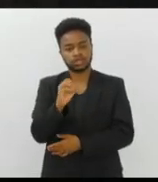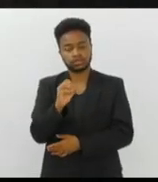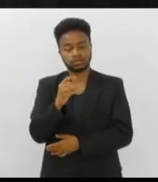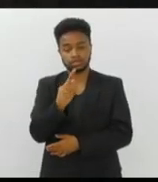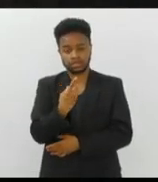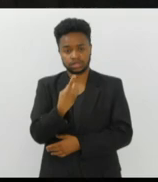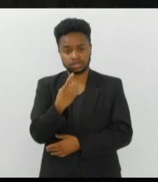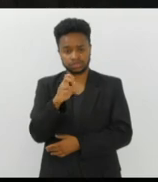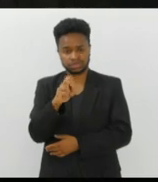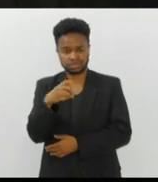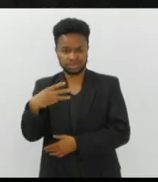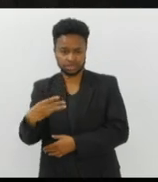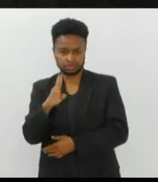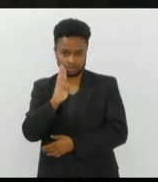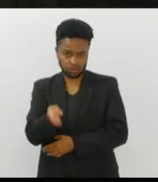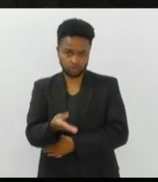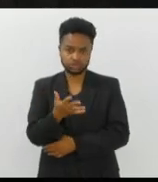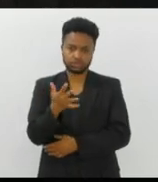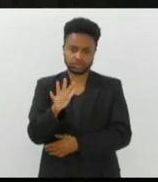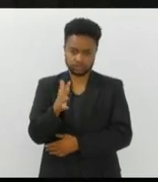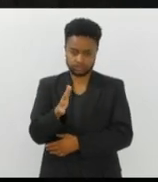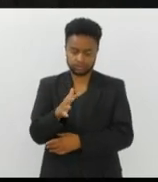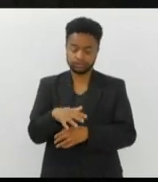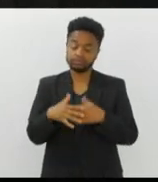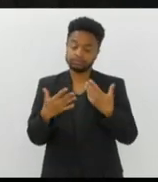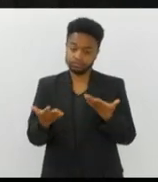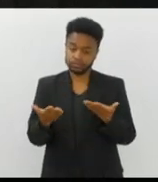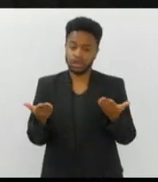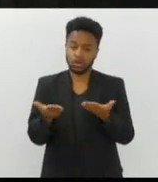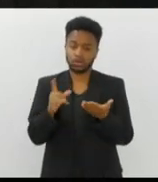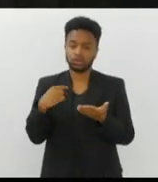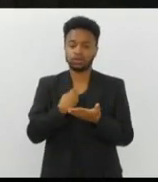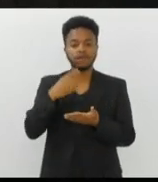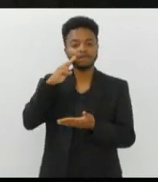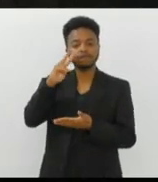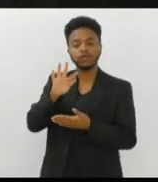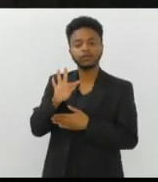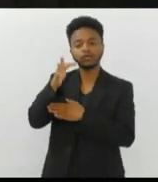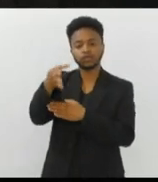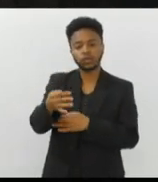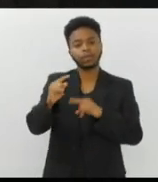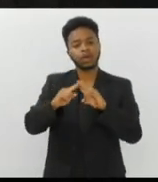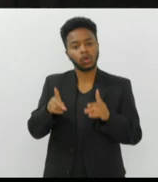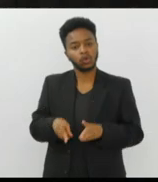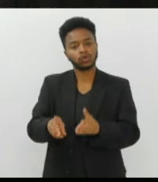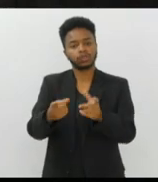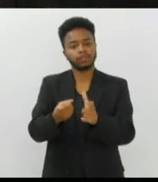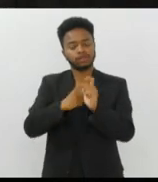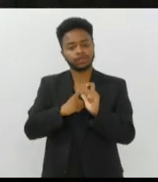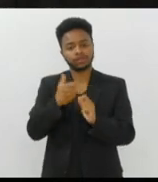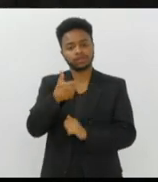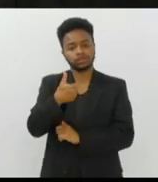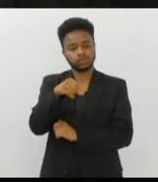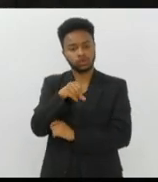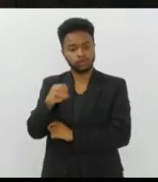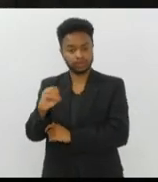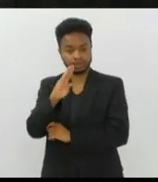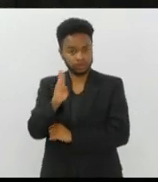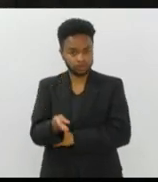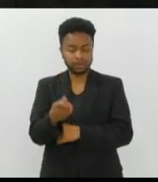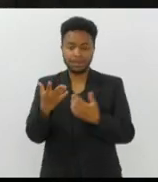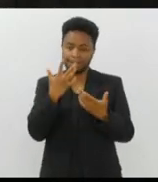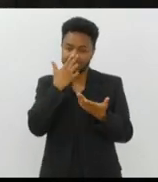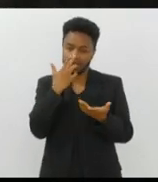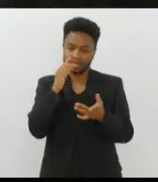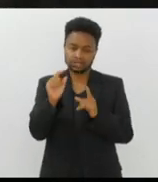153 bilhões, e você olha para frente, ainda está devendo 190 bilhões. Ou seja, é como se uma dona